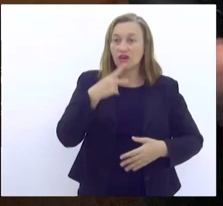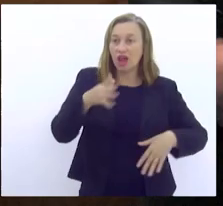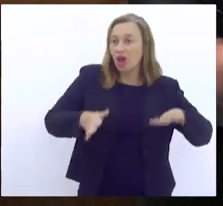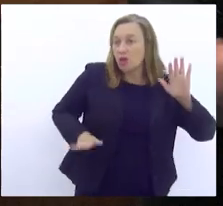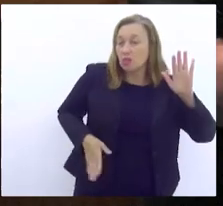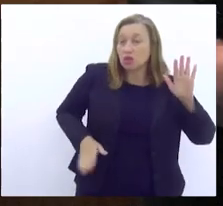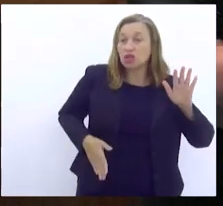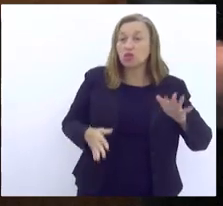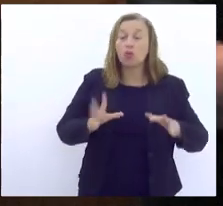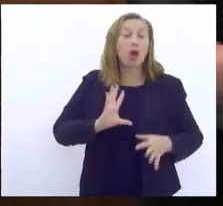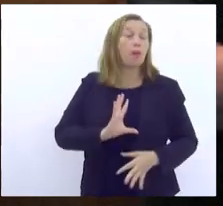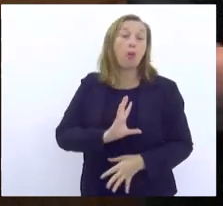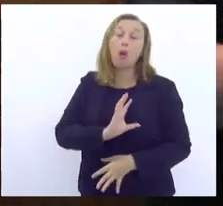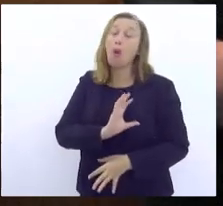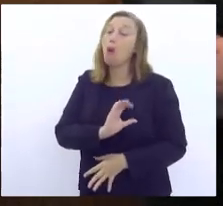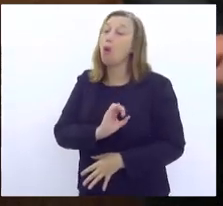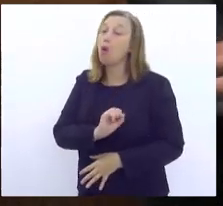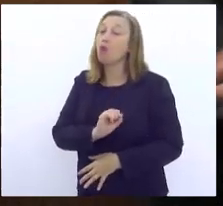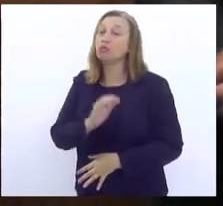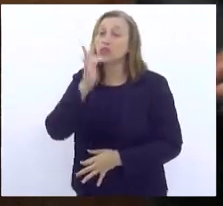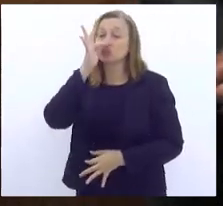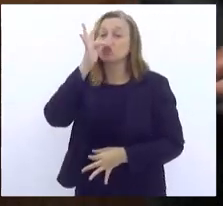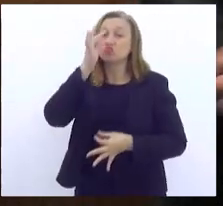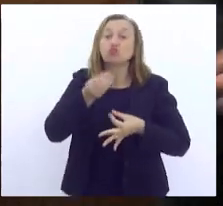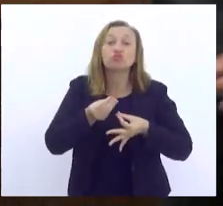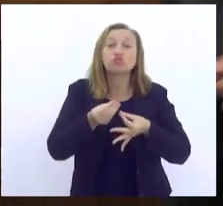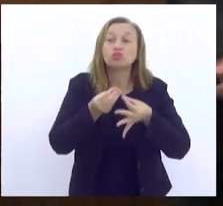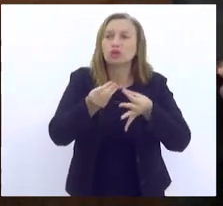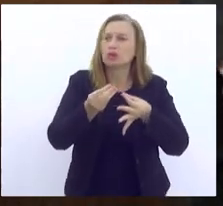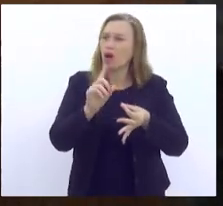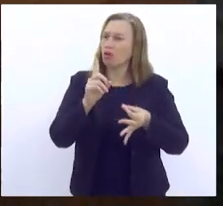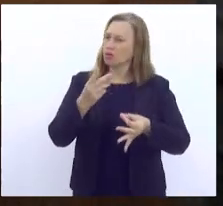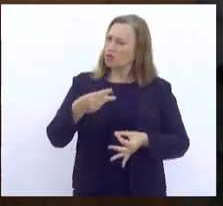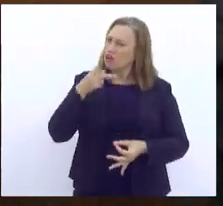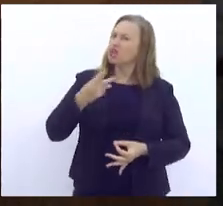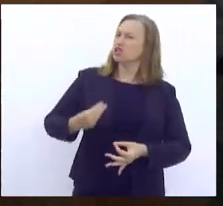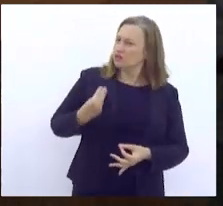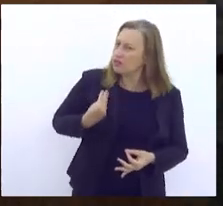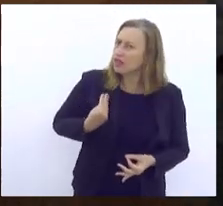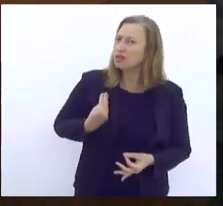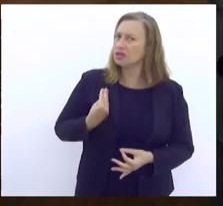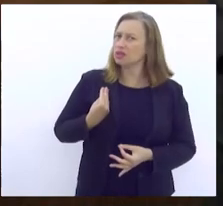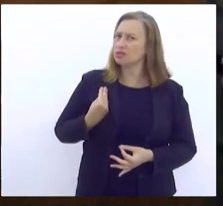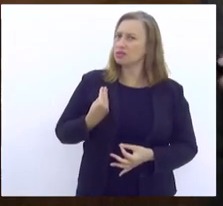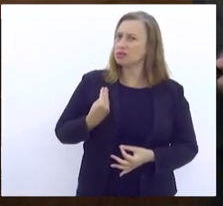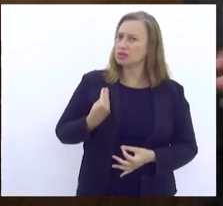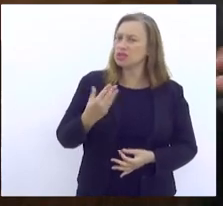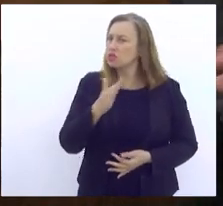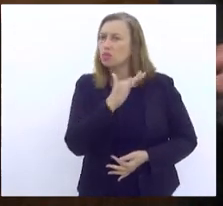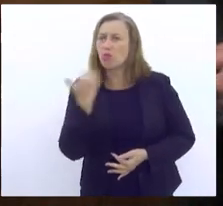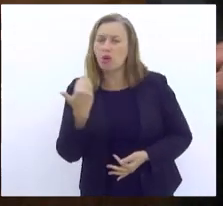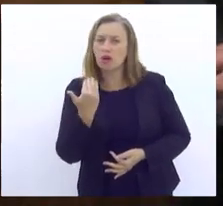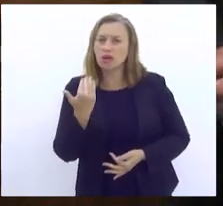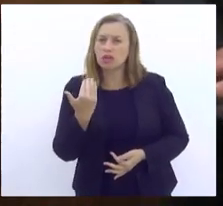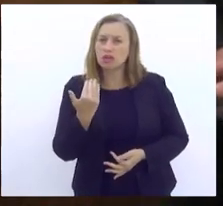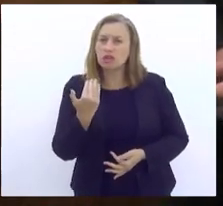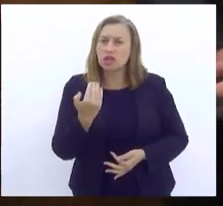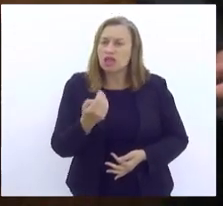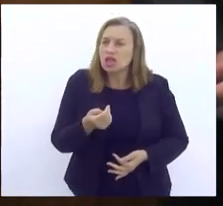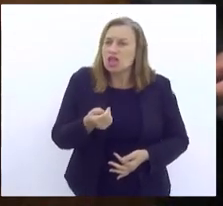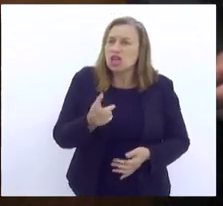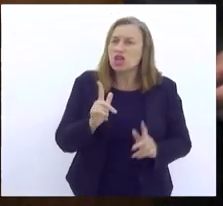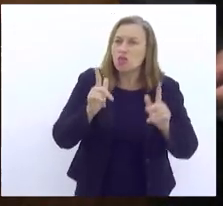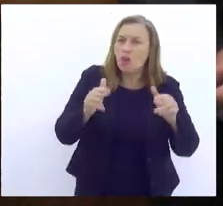com romantismo. Nós estamos falando de vidas. Vidas que estão sendo ceifadas como se estivesse pisando numa barata,